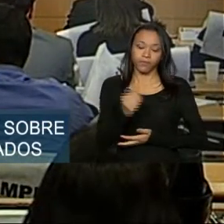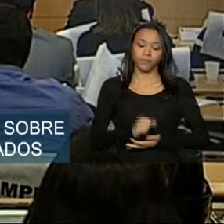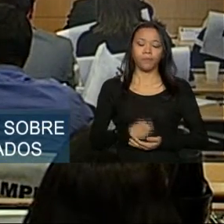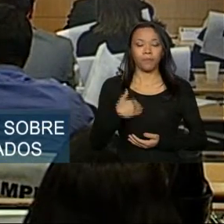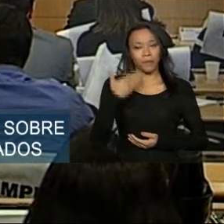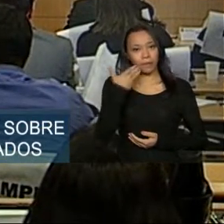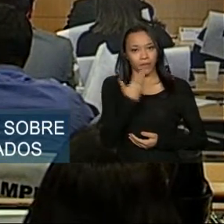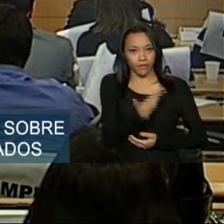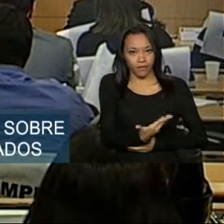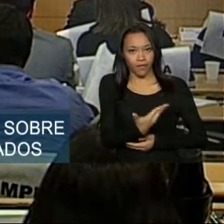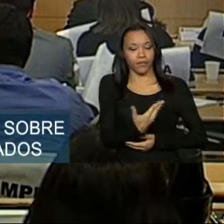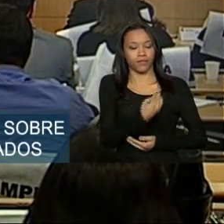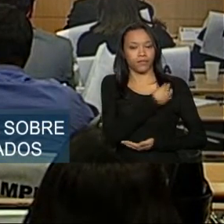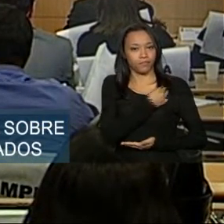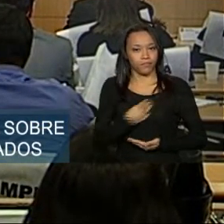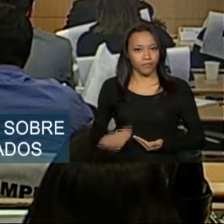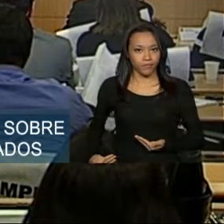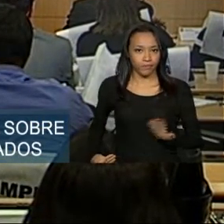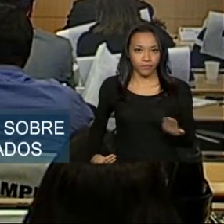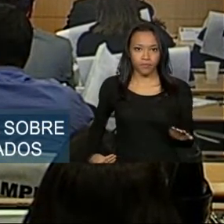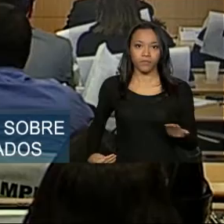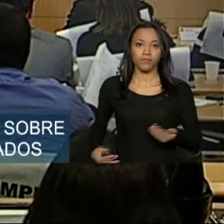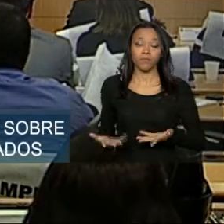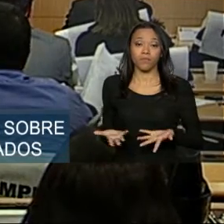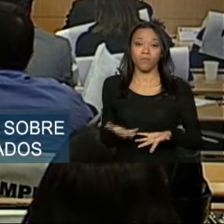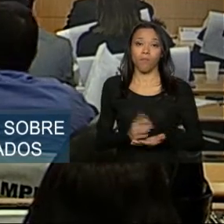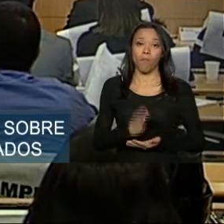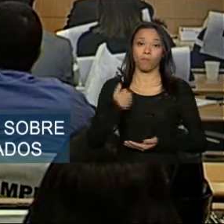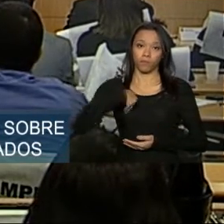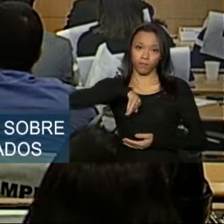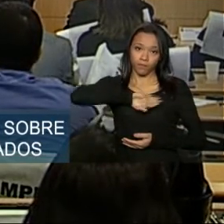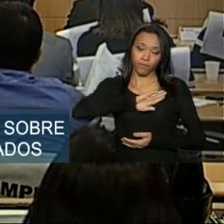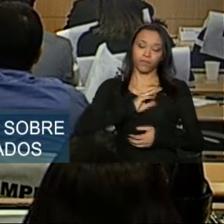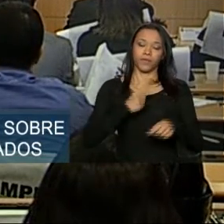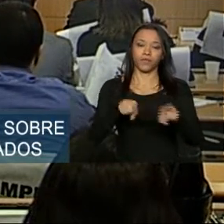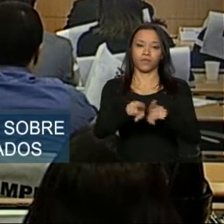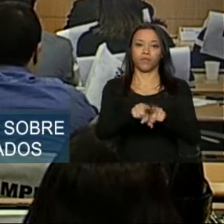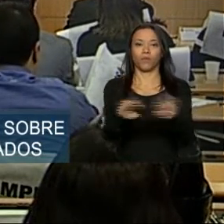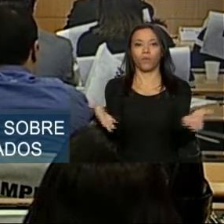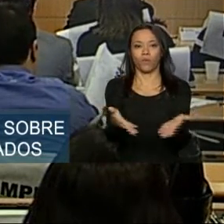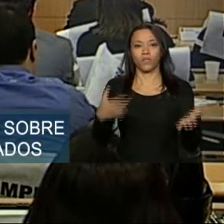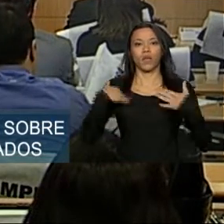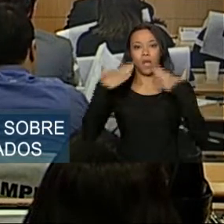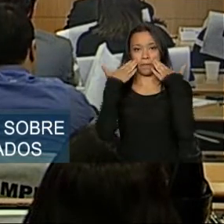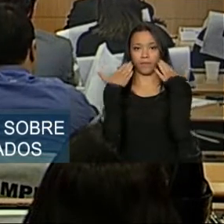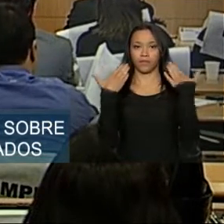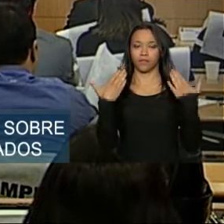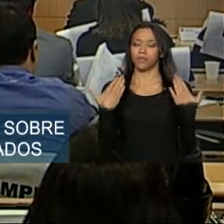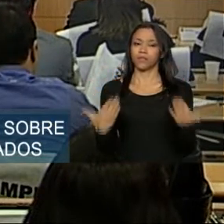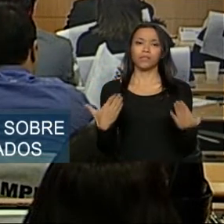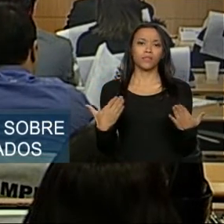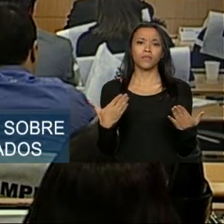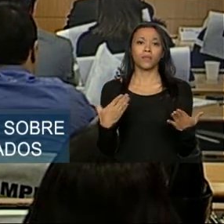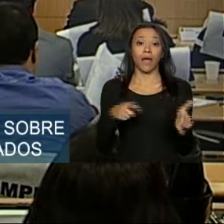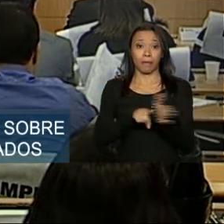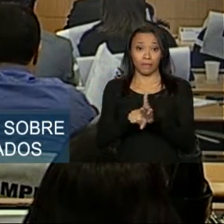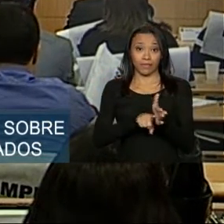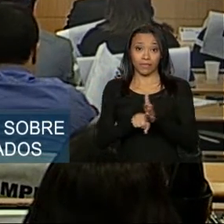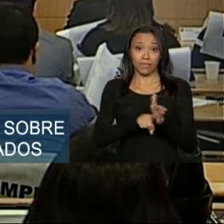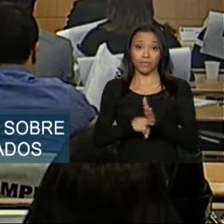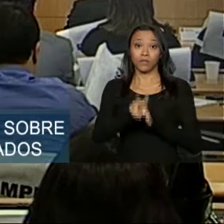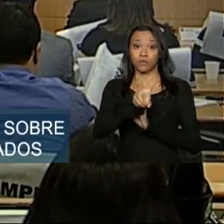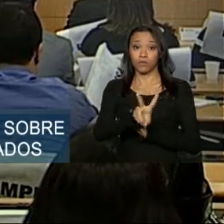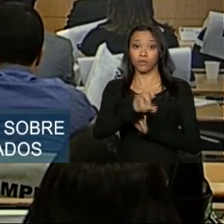Obrigada, ministro. Então, nós também estaremos hoje apresentando os resultados do Vigitel no